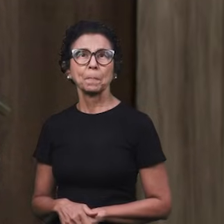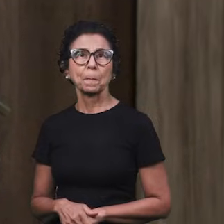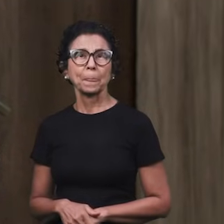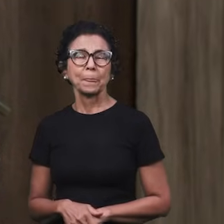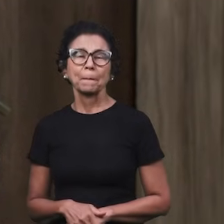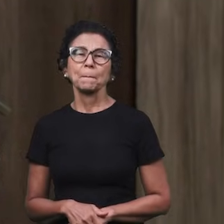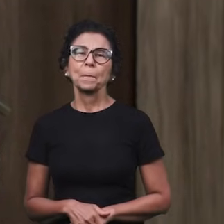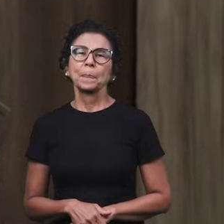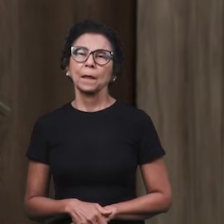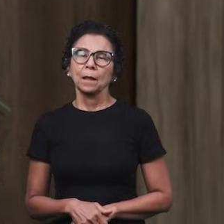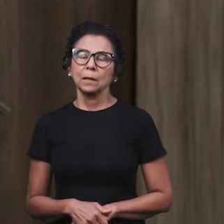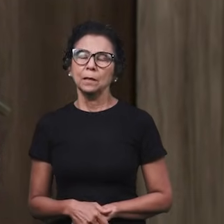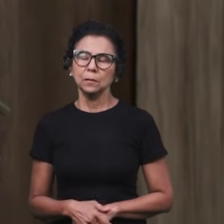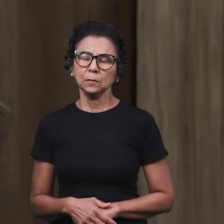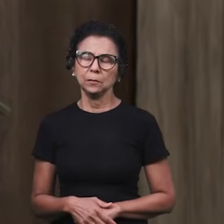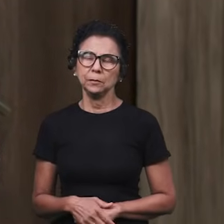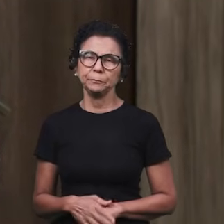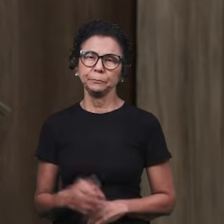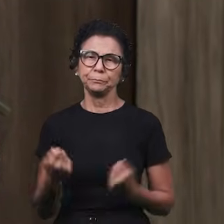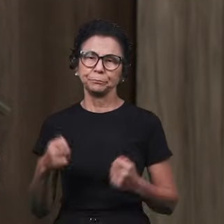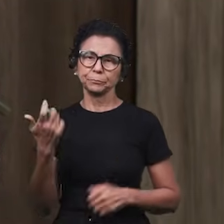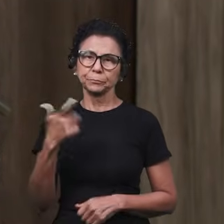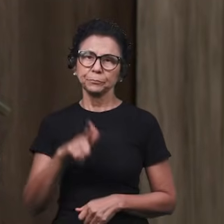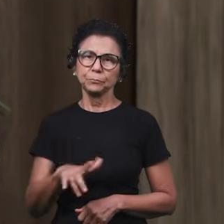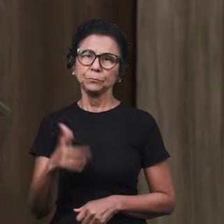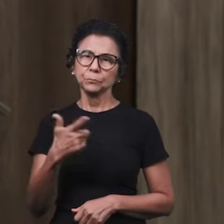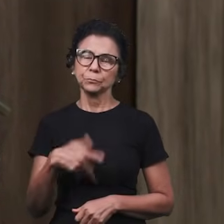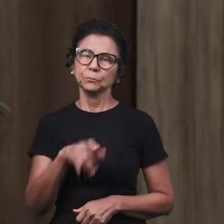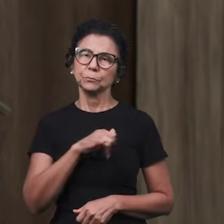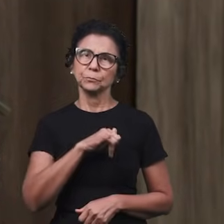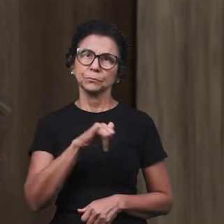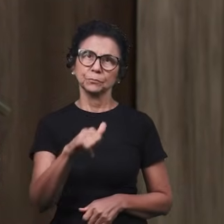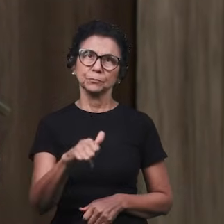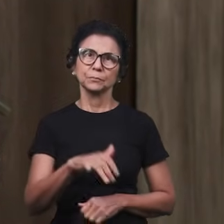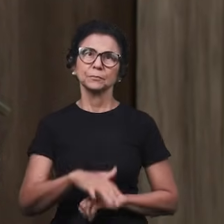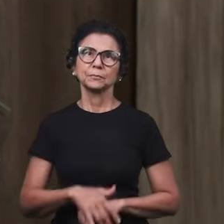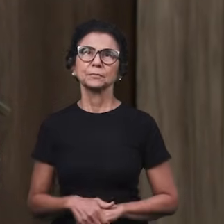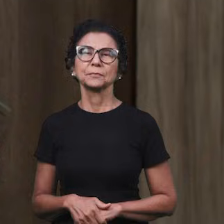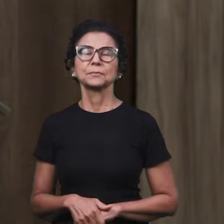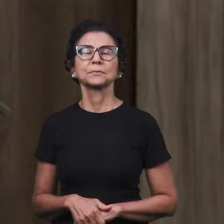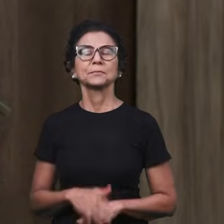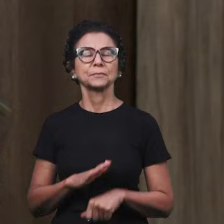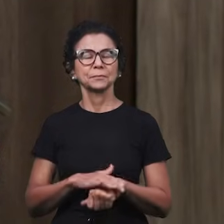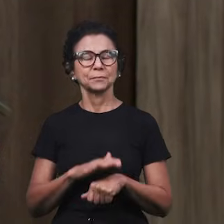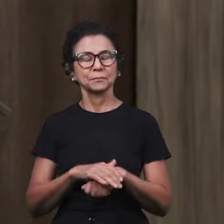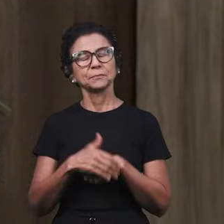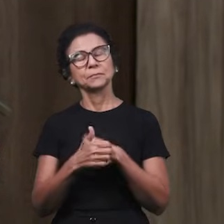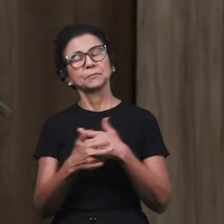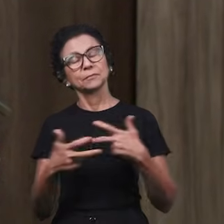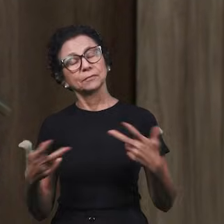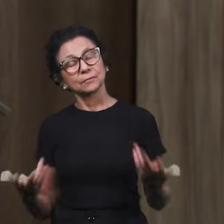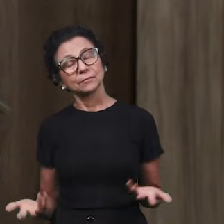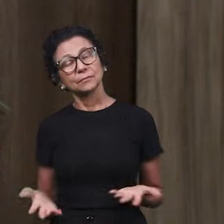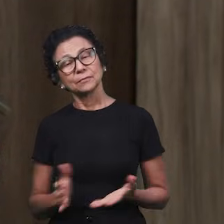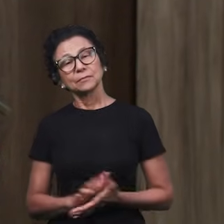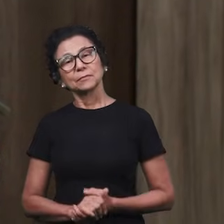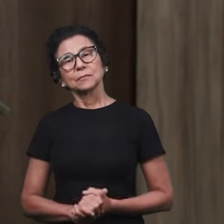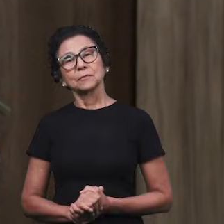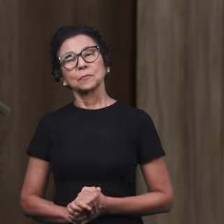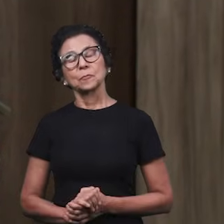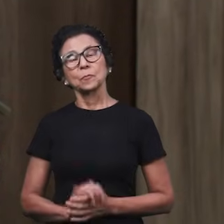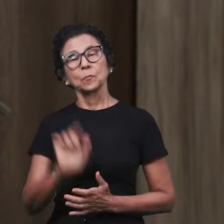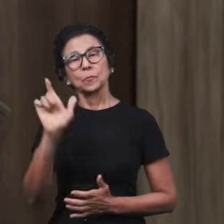se falar. Jamais, igual Paulo, não canse de dizer as mesmas coisas. Sim. E é isso mesmo. Então, o intérprete, ele está